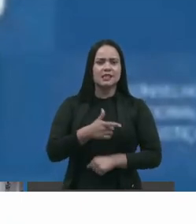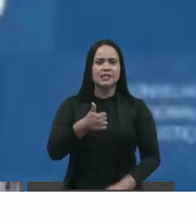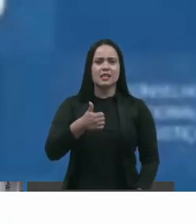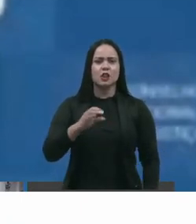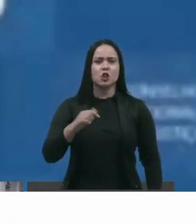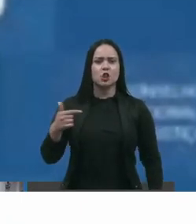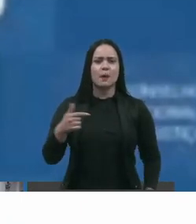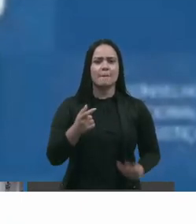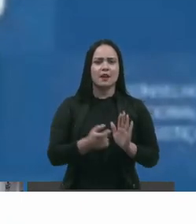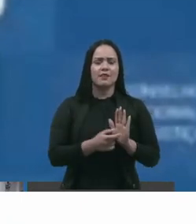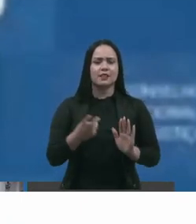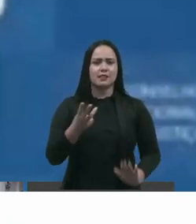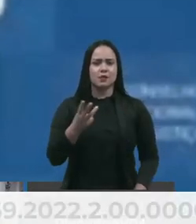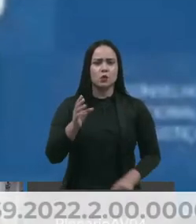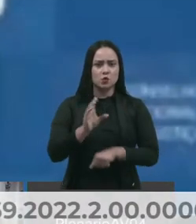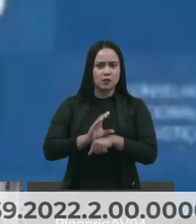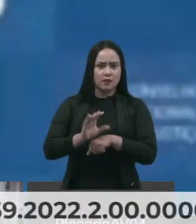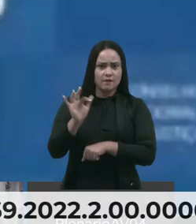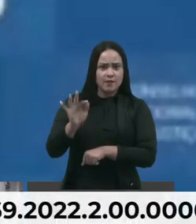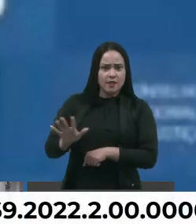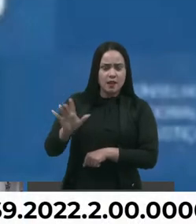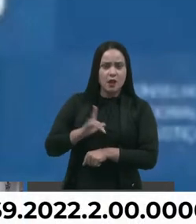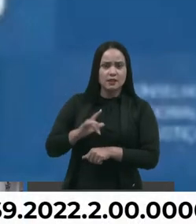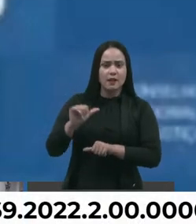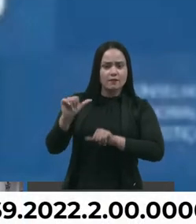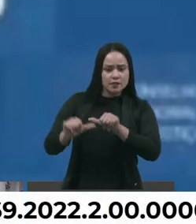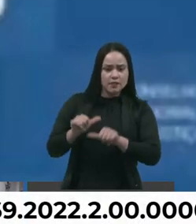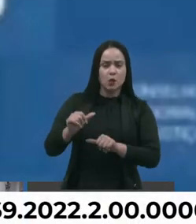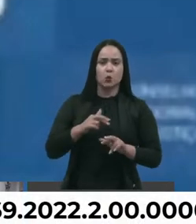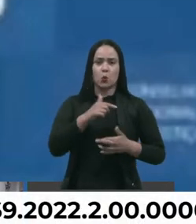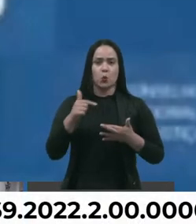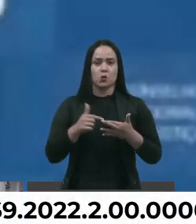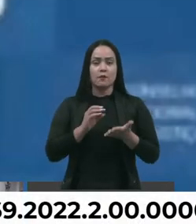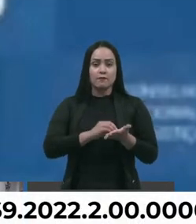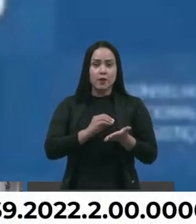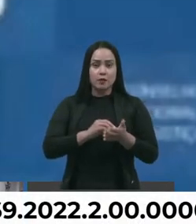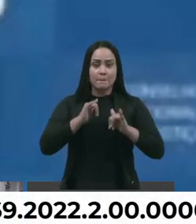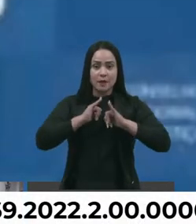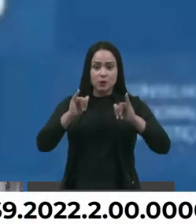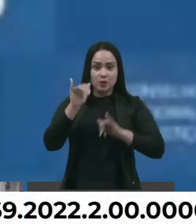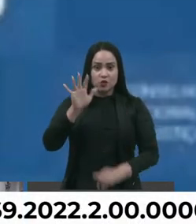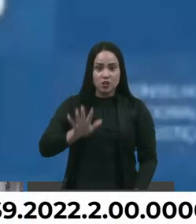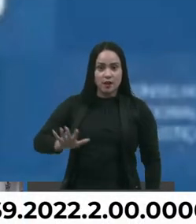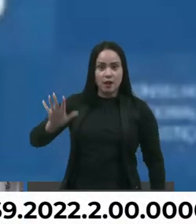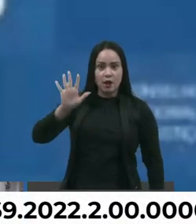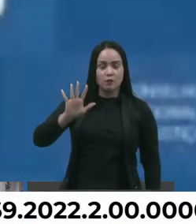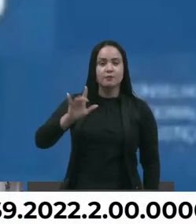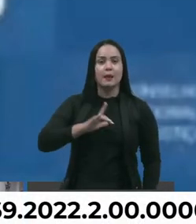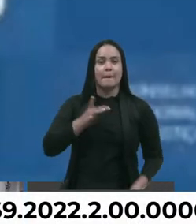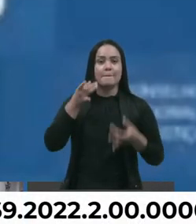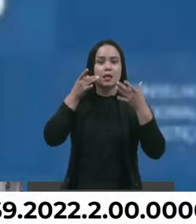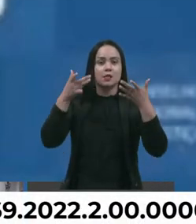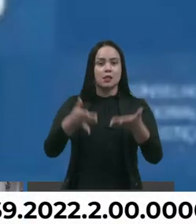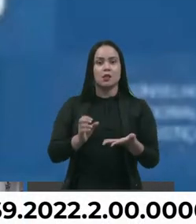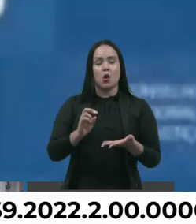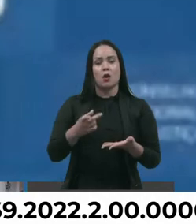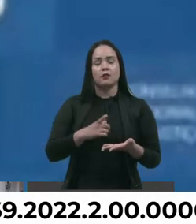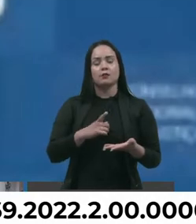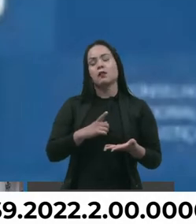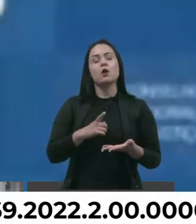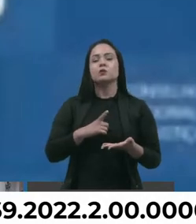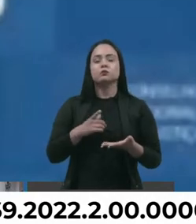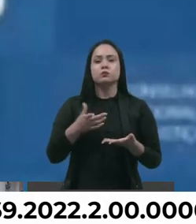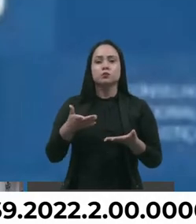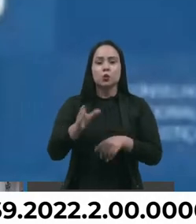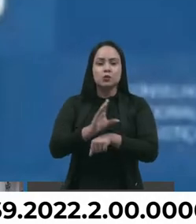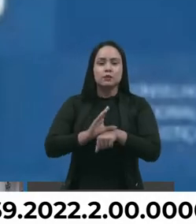da Constituição Federal, somente se aplica à rejeição do recurso por ausência de repercussão geral. A presença ou não de questão